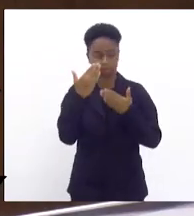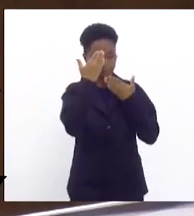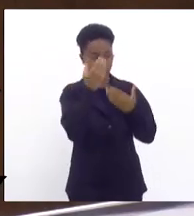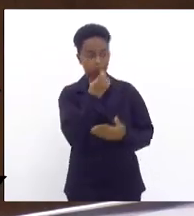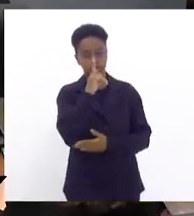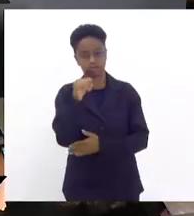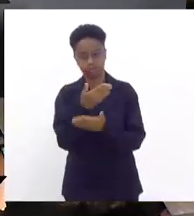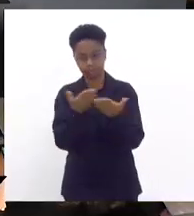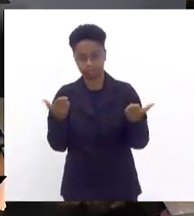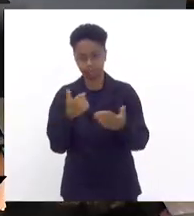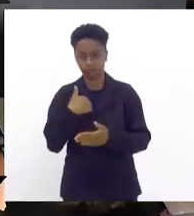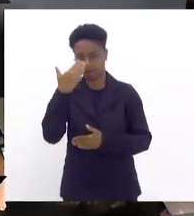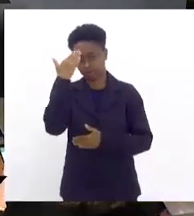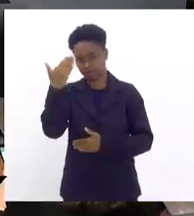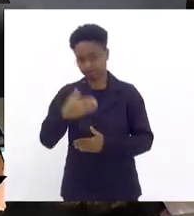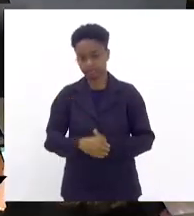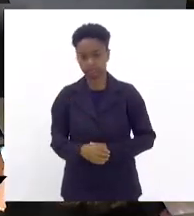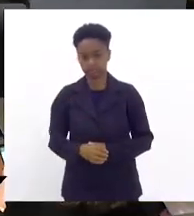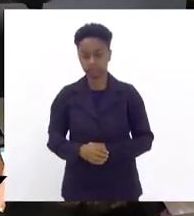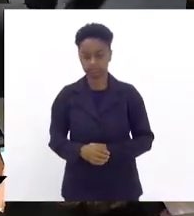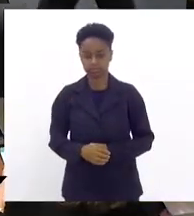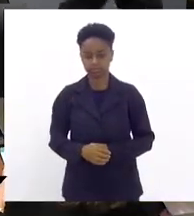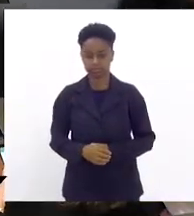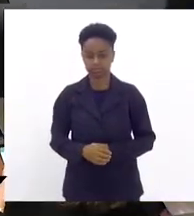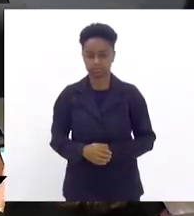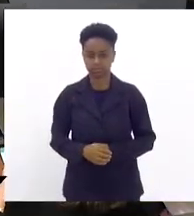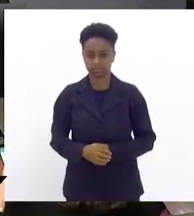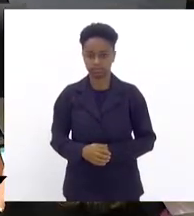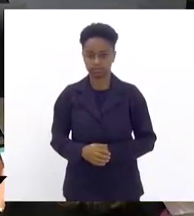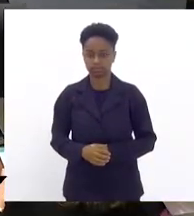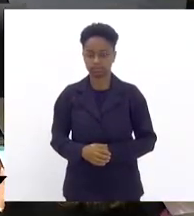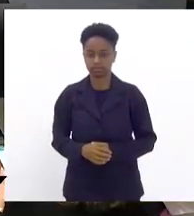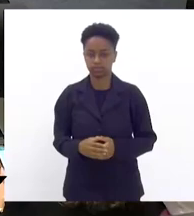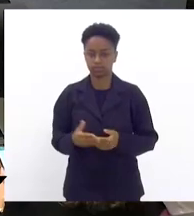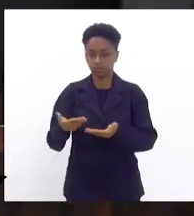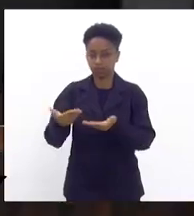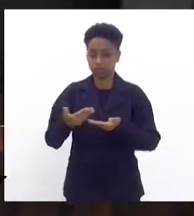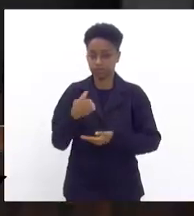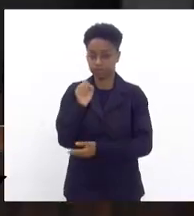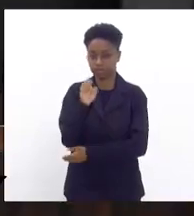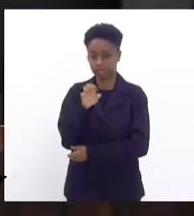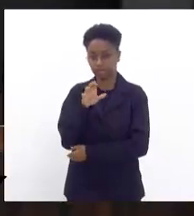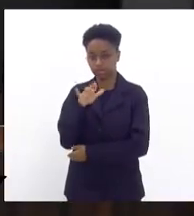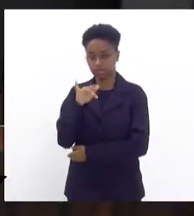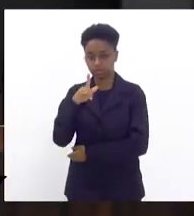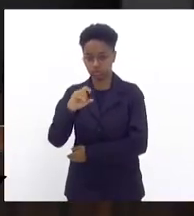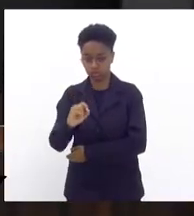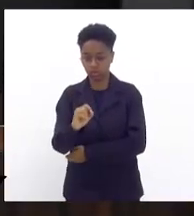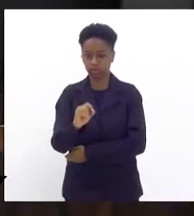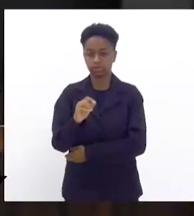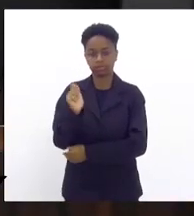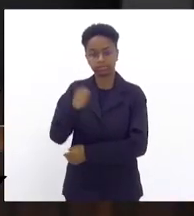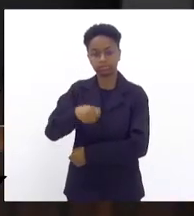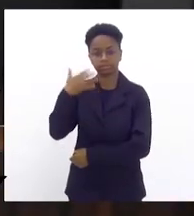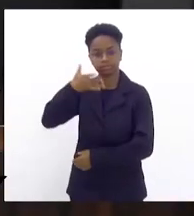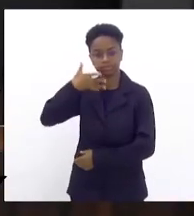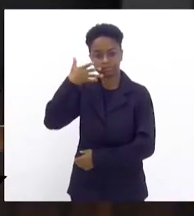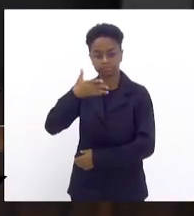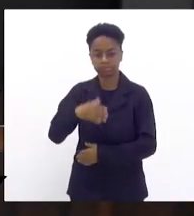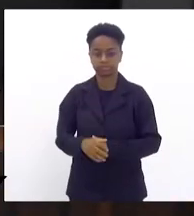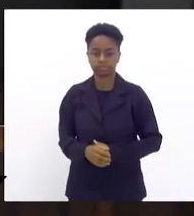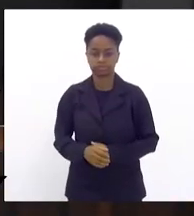bom dia a todos. Eu que agradeço, obrigado. Convidar o senhor Sérgio Fernando para poder fazer uso da palavra, por favor.